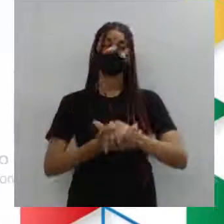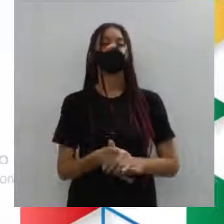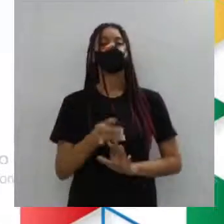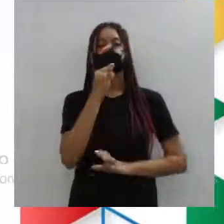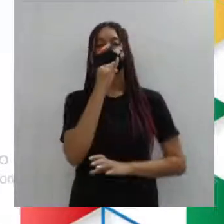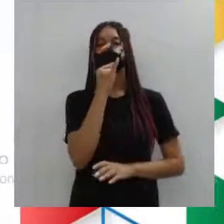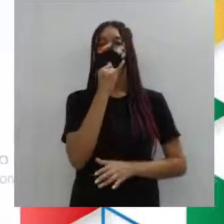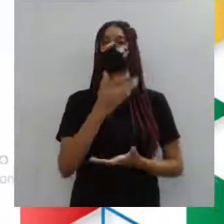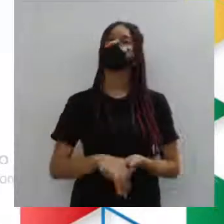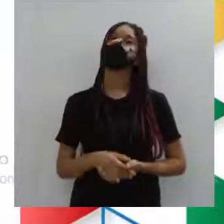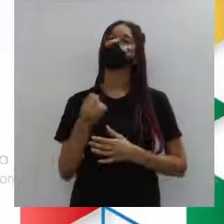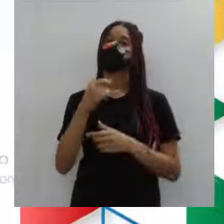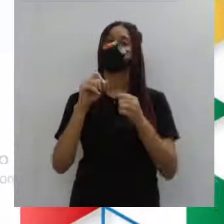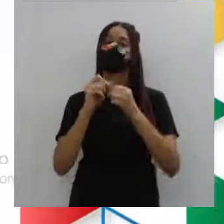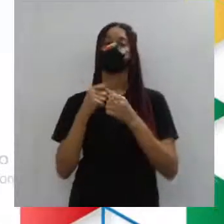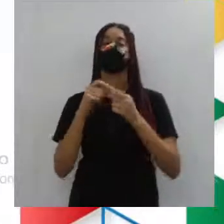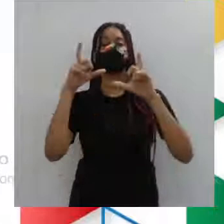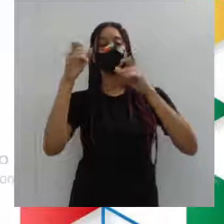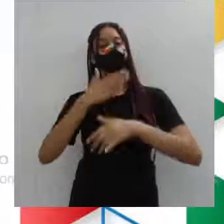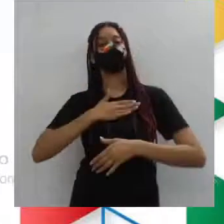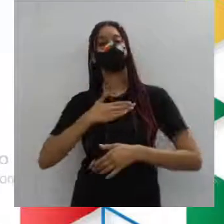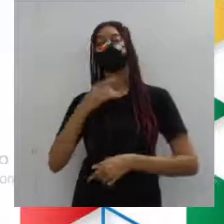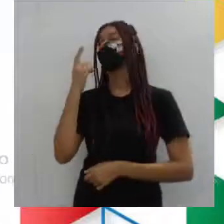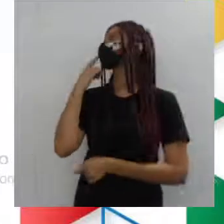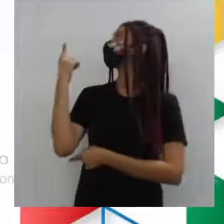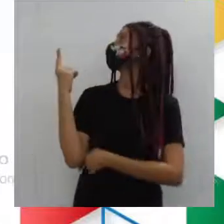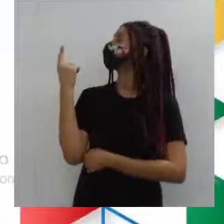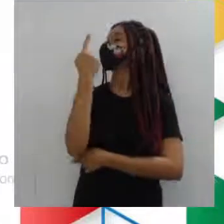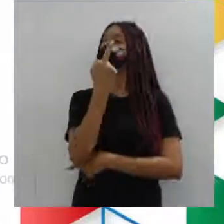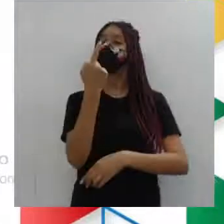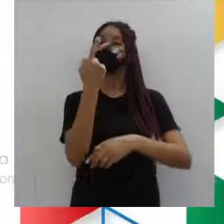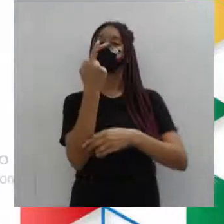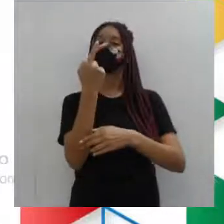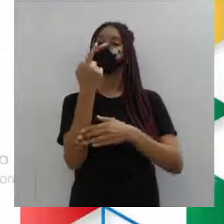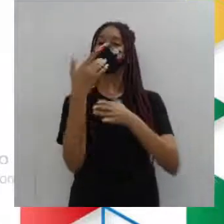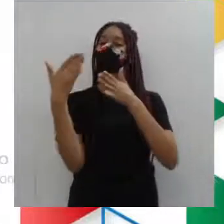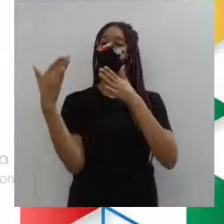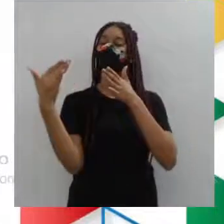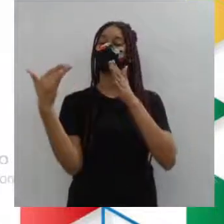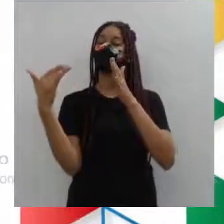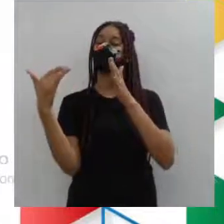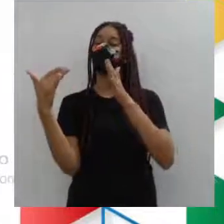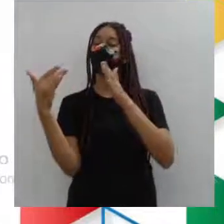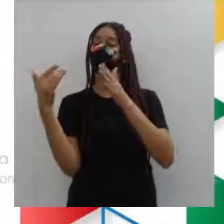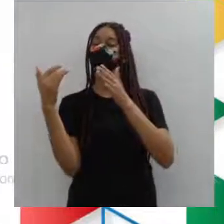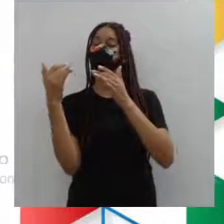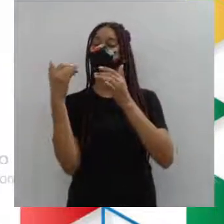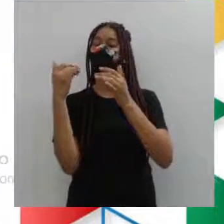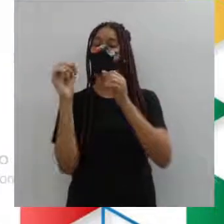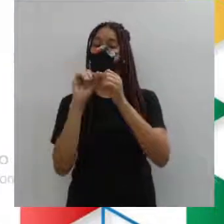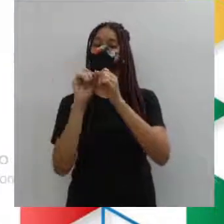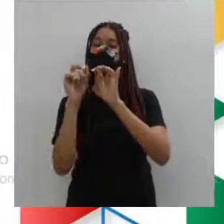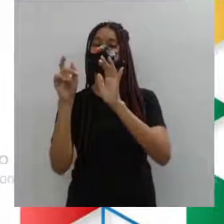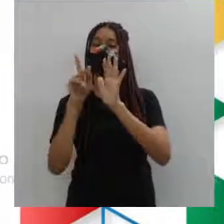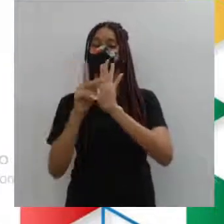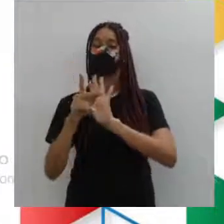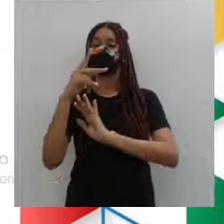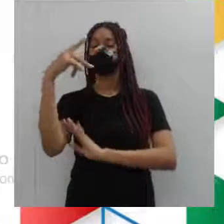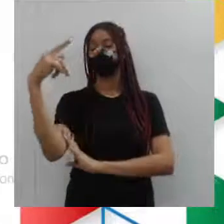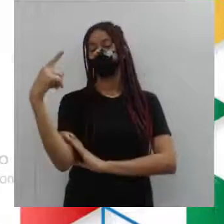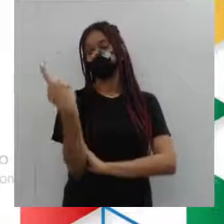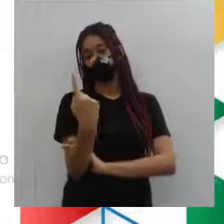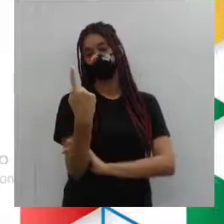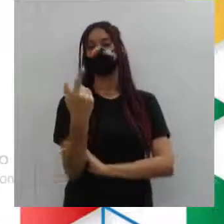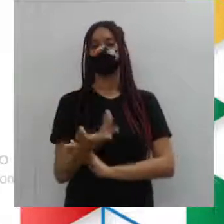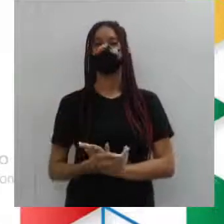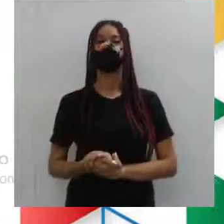exemplo de se fosse fazer a minha foto, 1 para 1. Se for usar uma planta de uma casa na escala